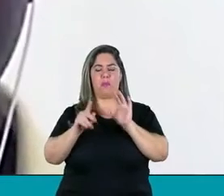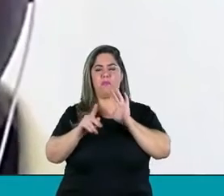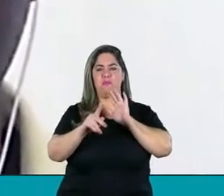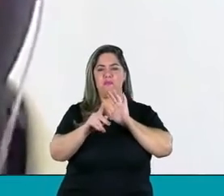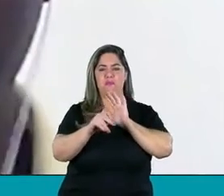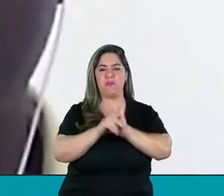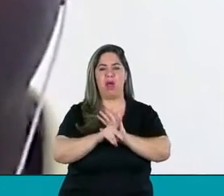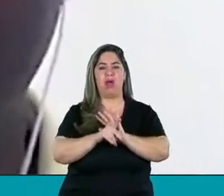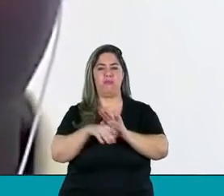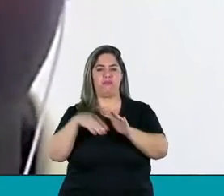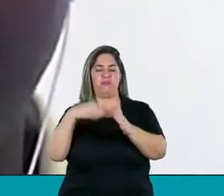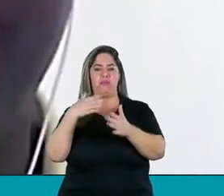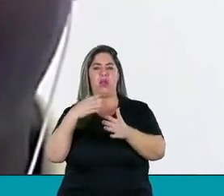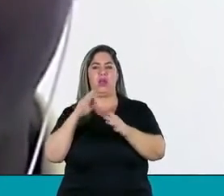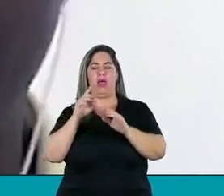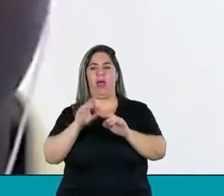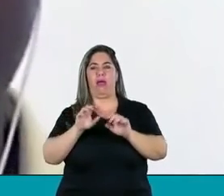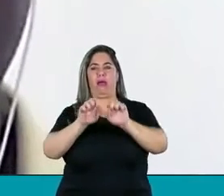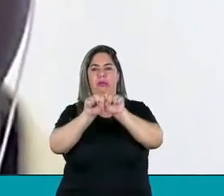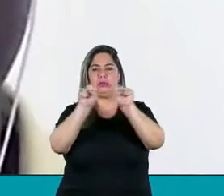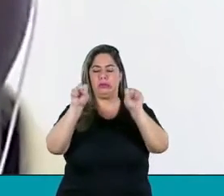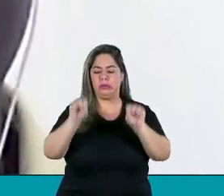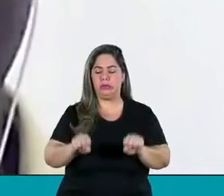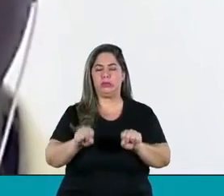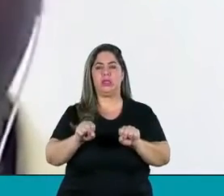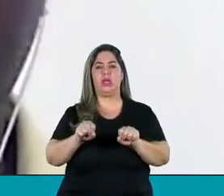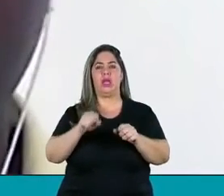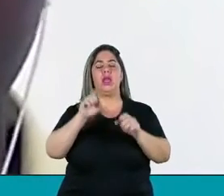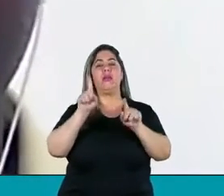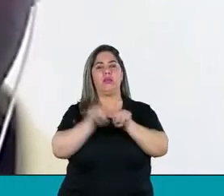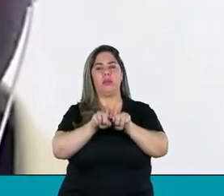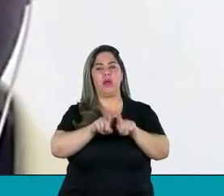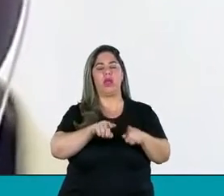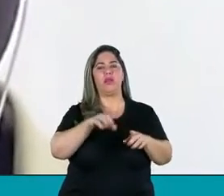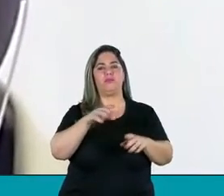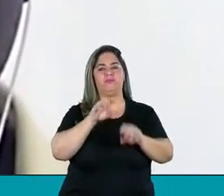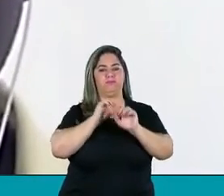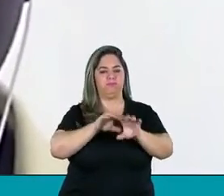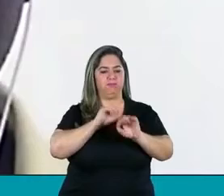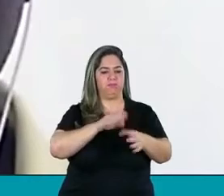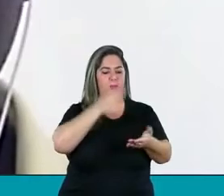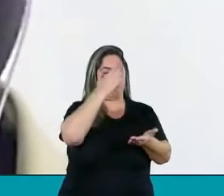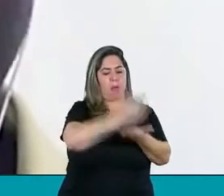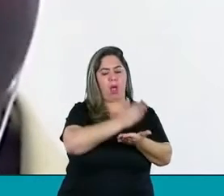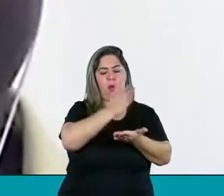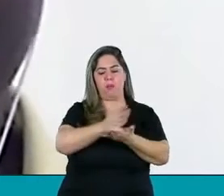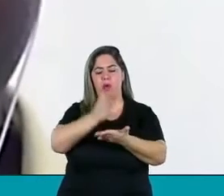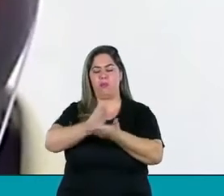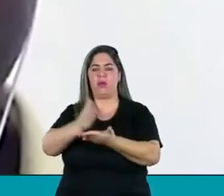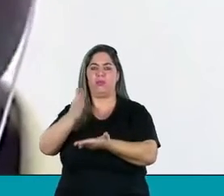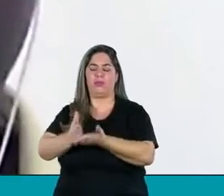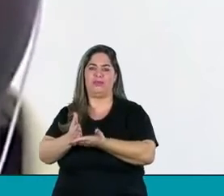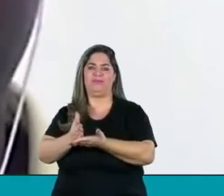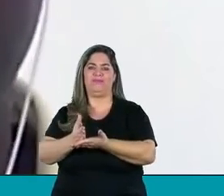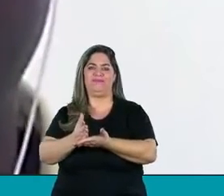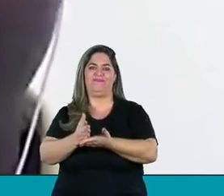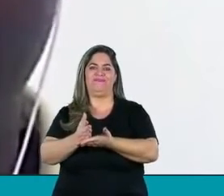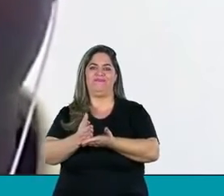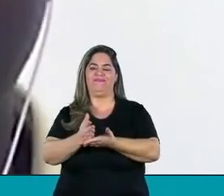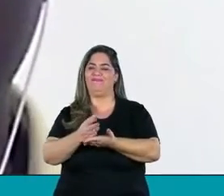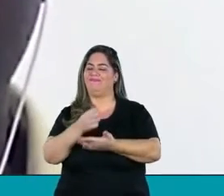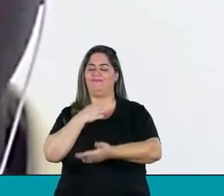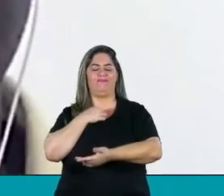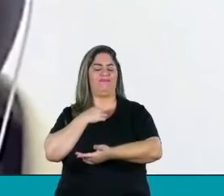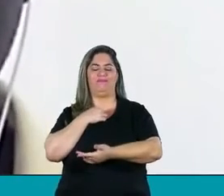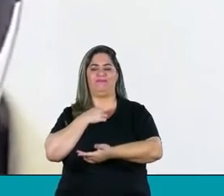hiperespecialização, sistematização e fragmentação das áreas do conhecimento. Segundo Mohan, foi por essa via que,